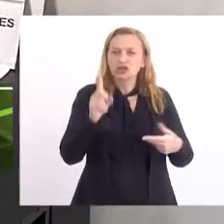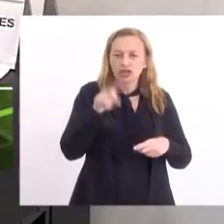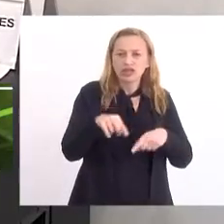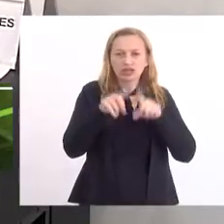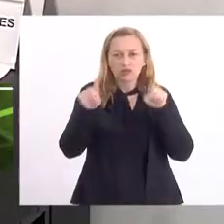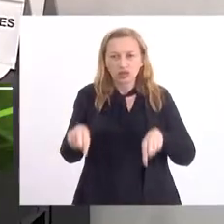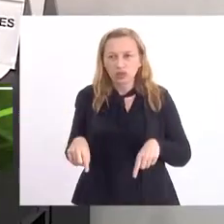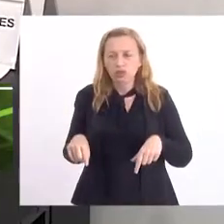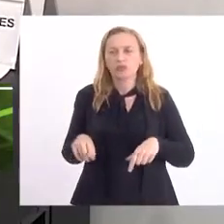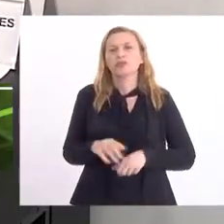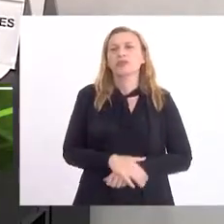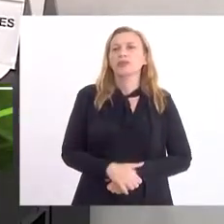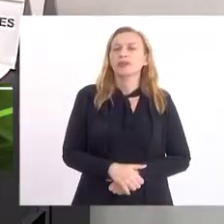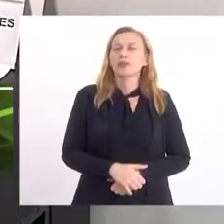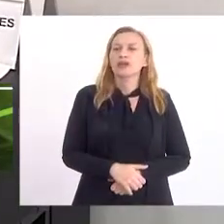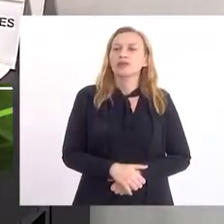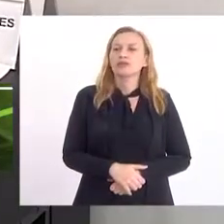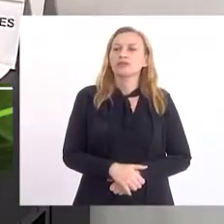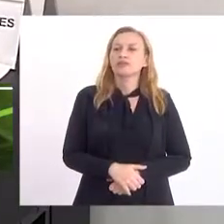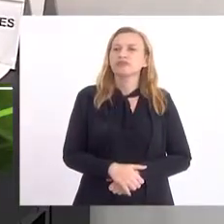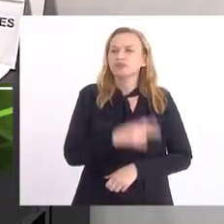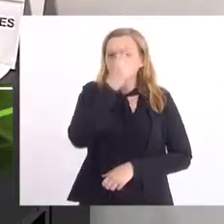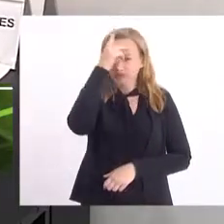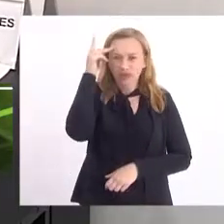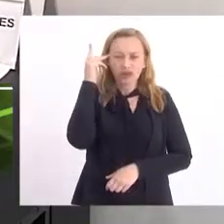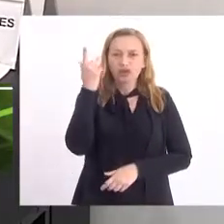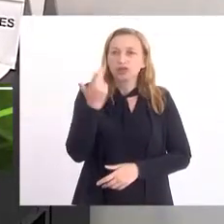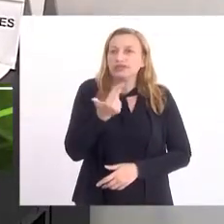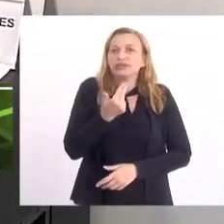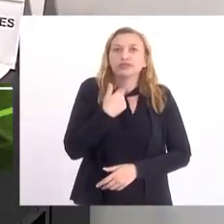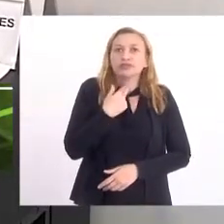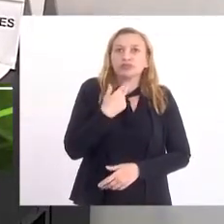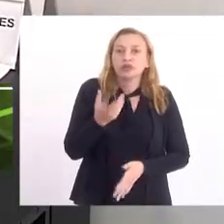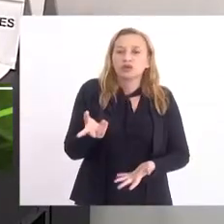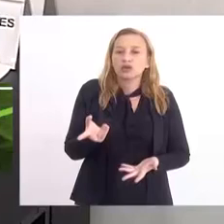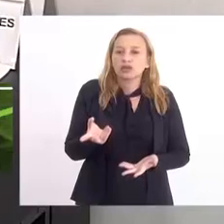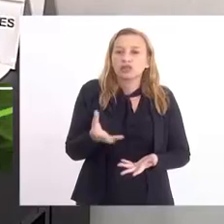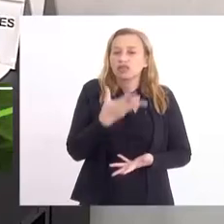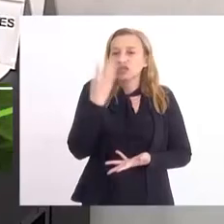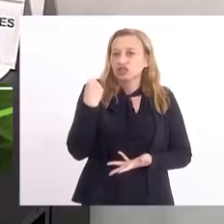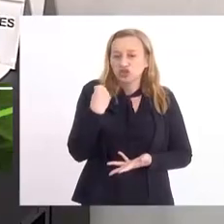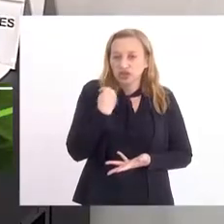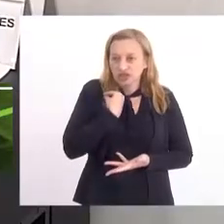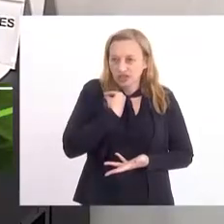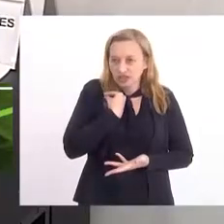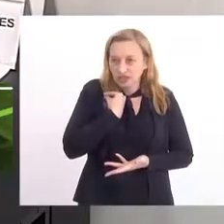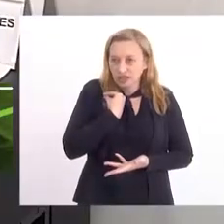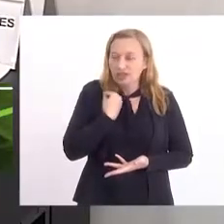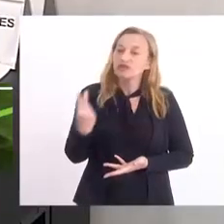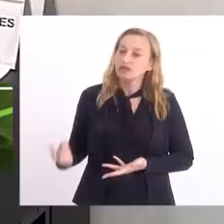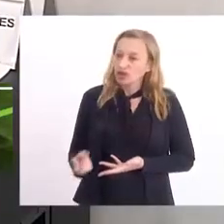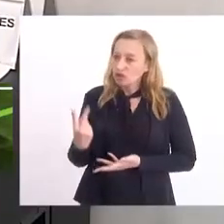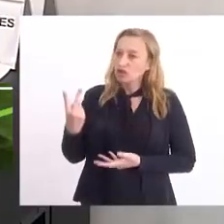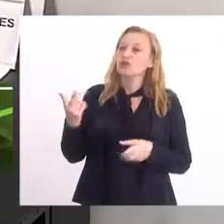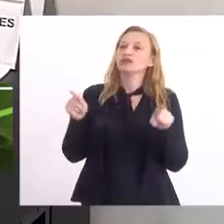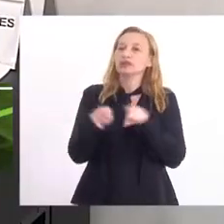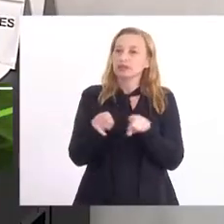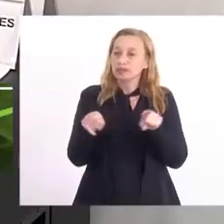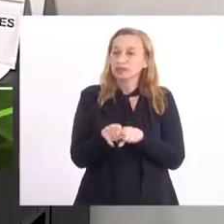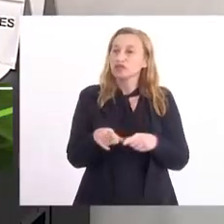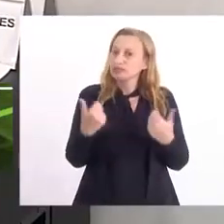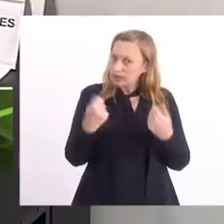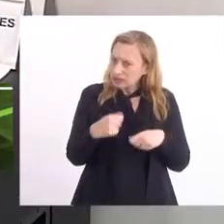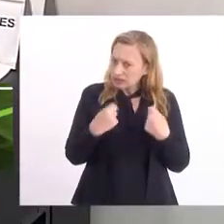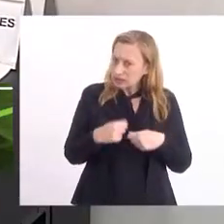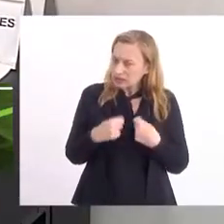servidores. Então, essas pessoas elas também não podem ser tão esquecidas. Nós somos valorosos também.